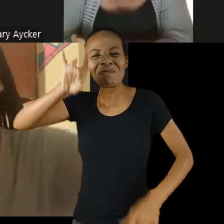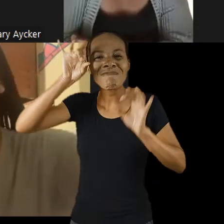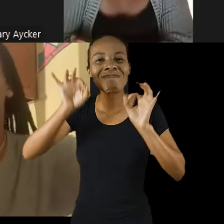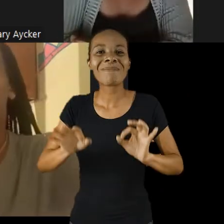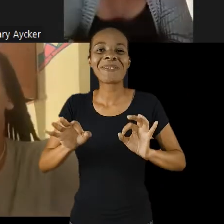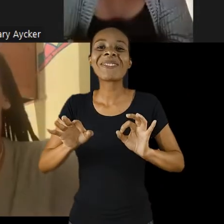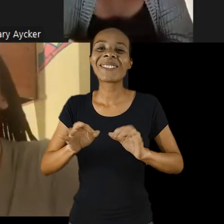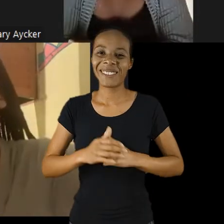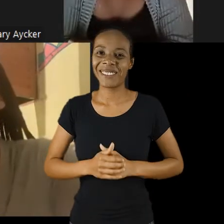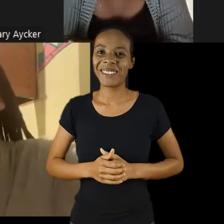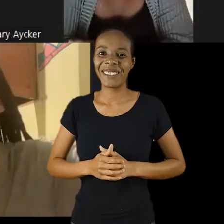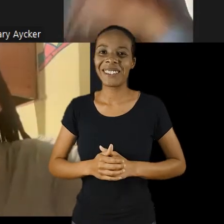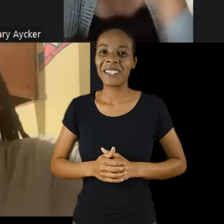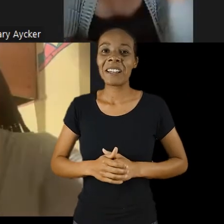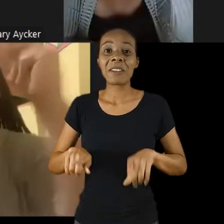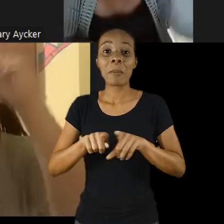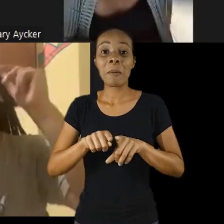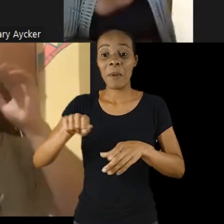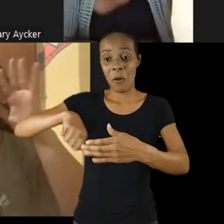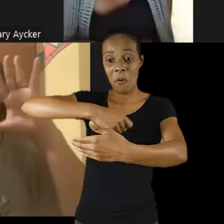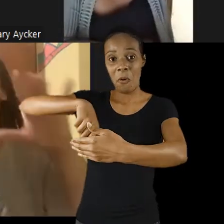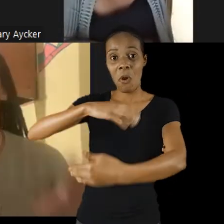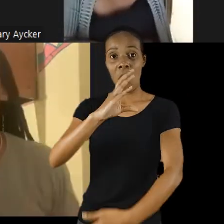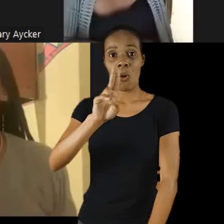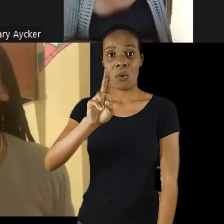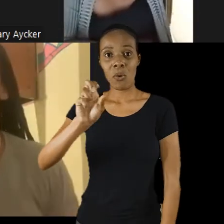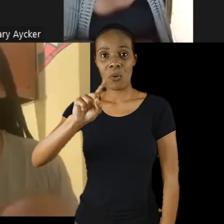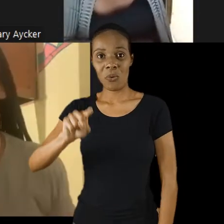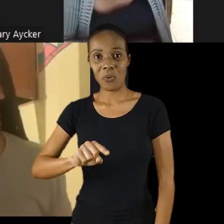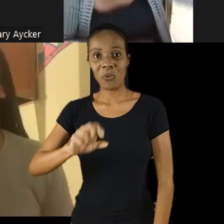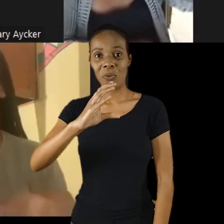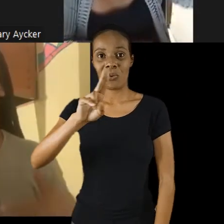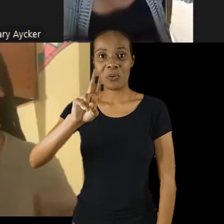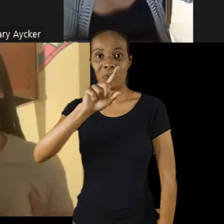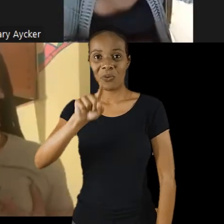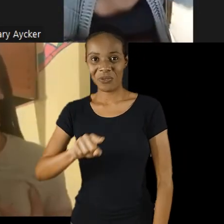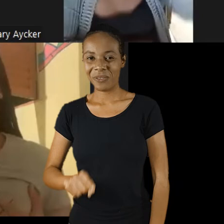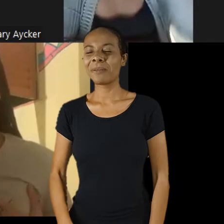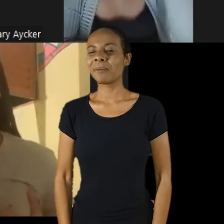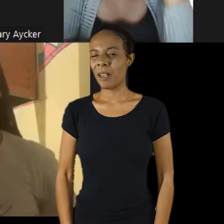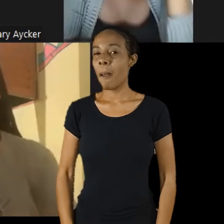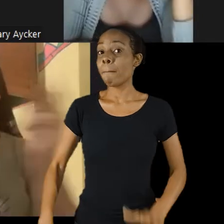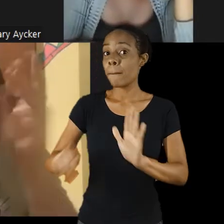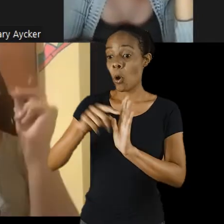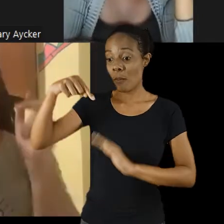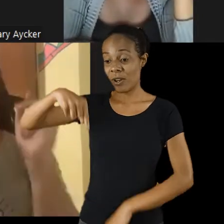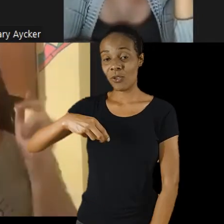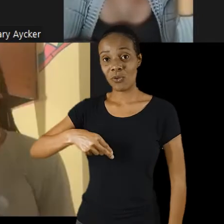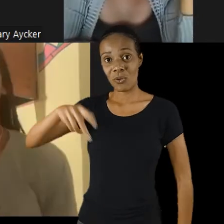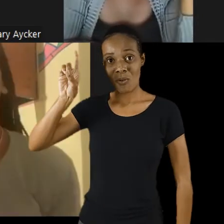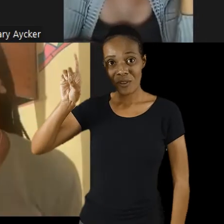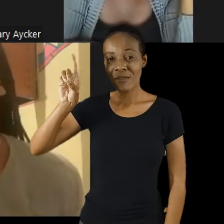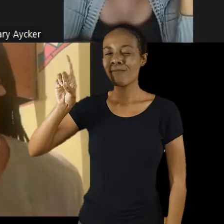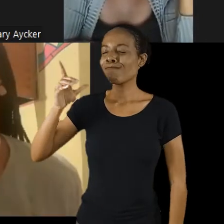Você vai fazer um cuscuz, gata. Venha, Faço cuscuz venha. para todo mundo comer. Um cuscuzinho nordestino com muita axé, vai ser babado.